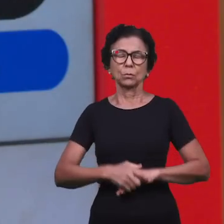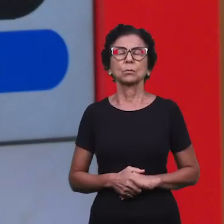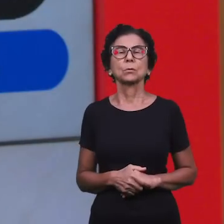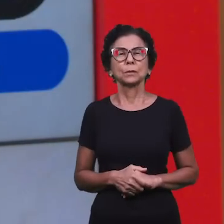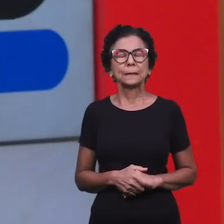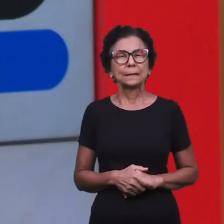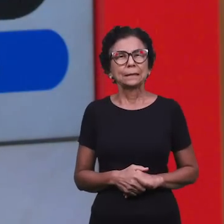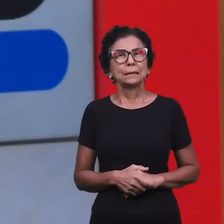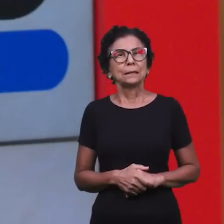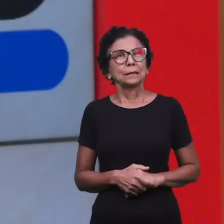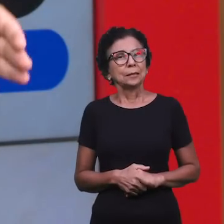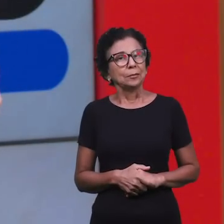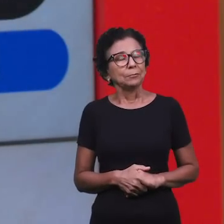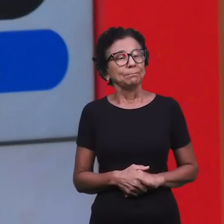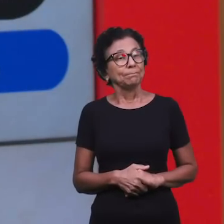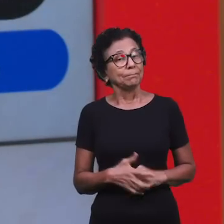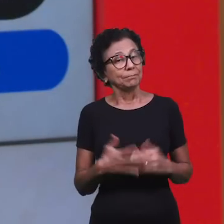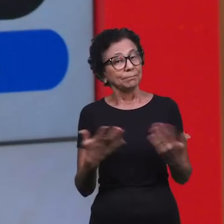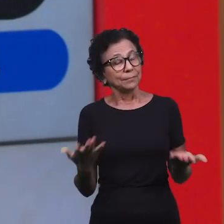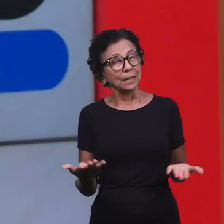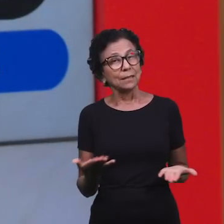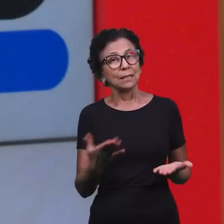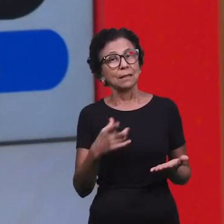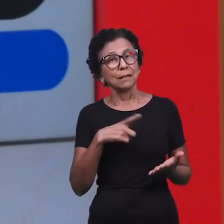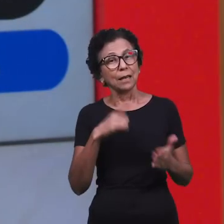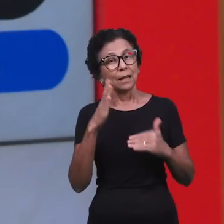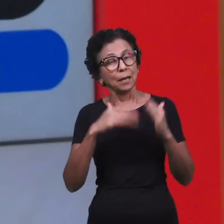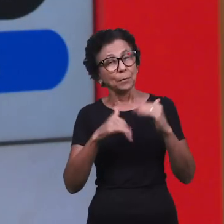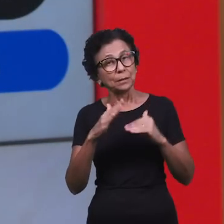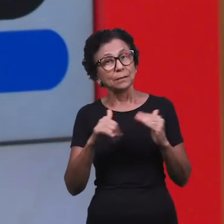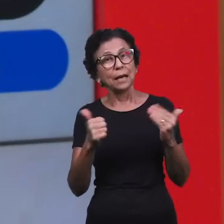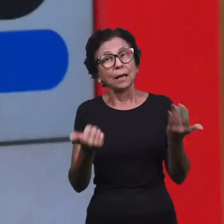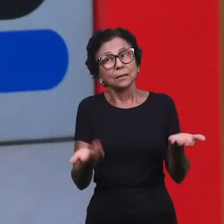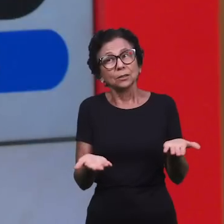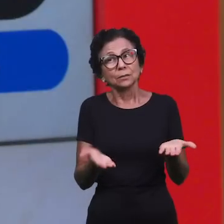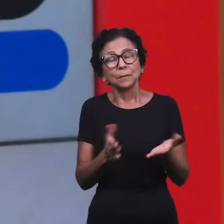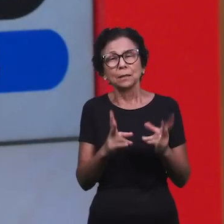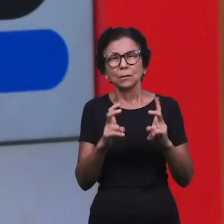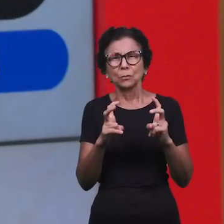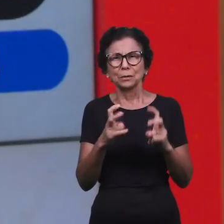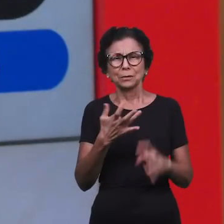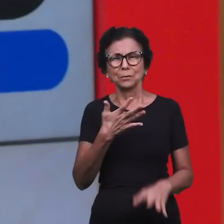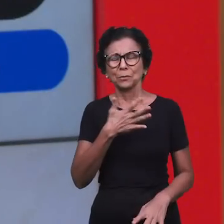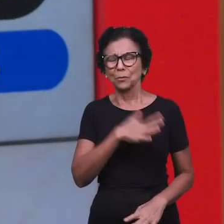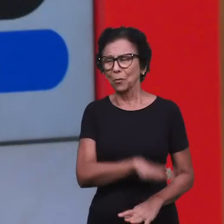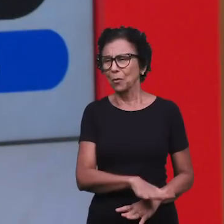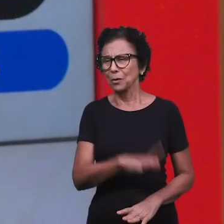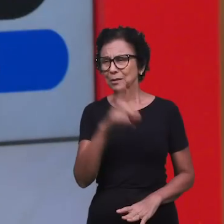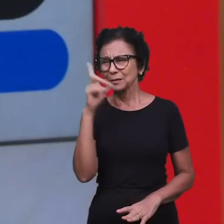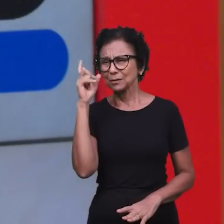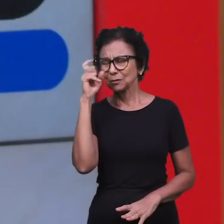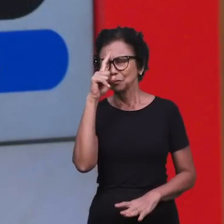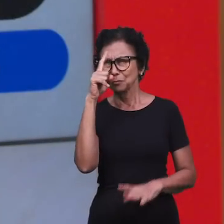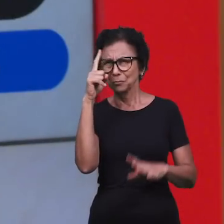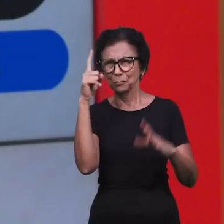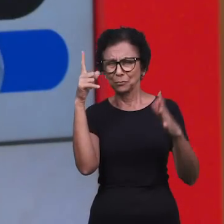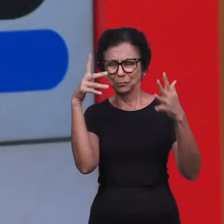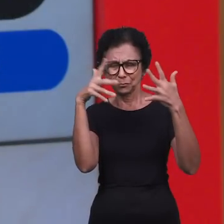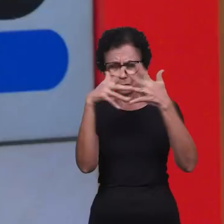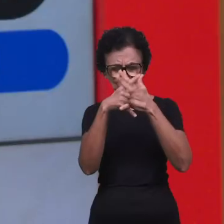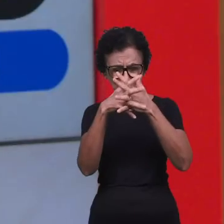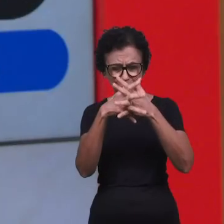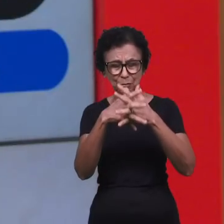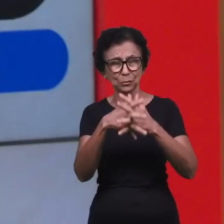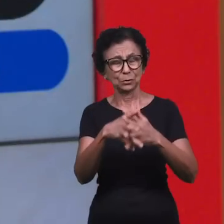aptidão, você terá que estudar assuntos que você não gosta, assuntos que você tem dificuldade. E é